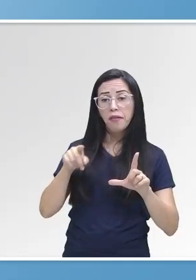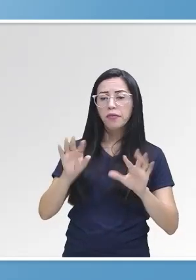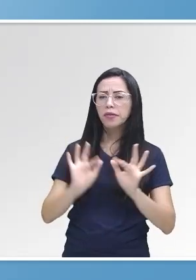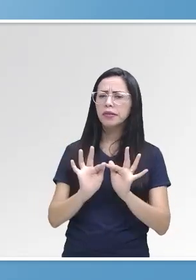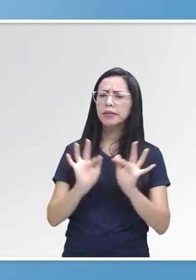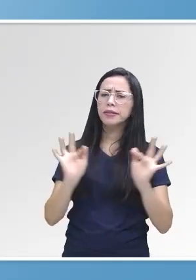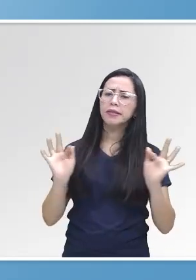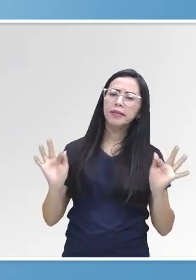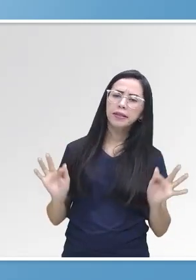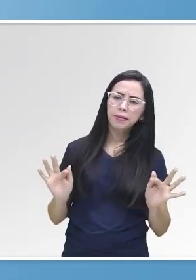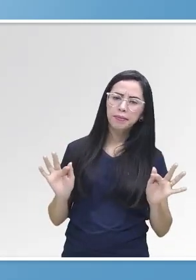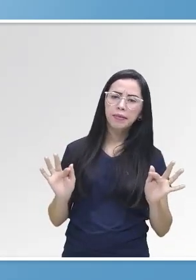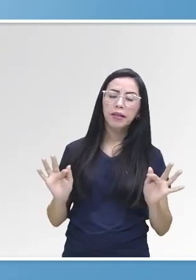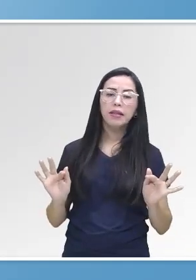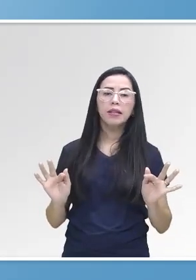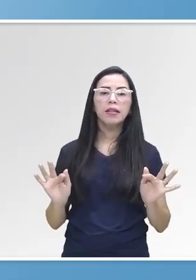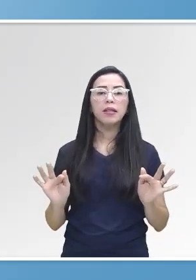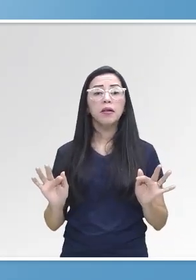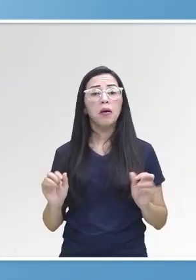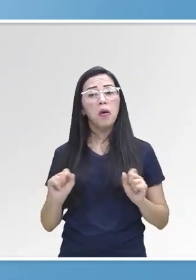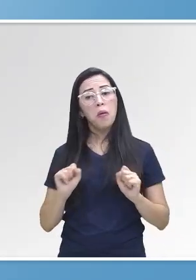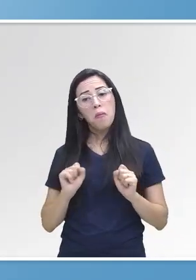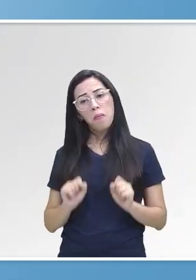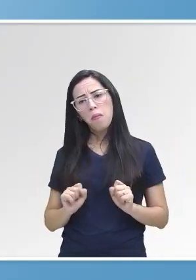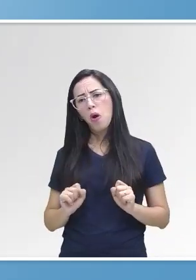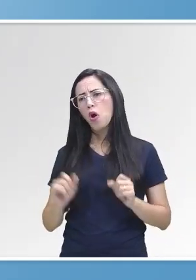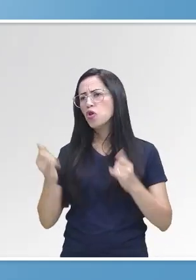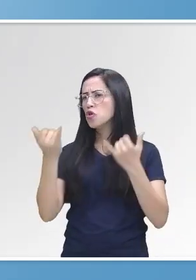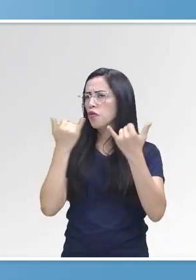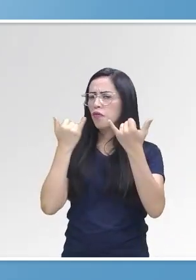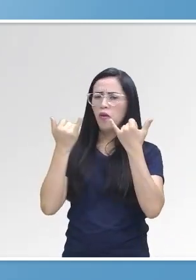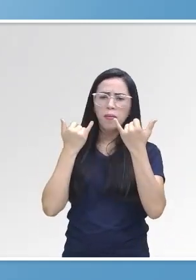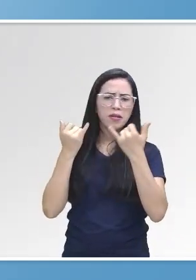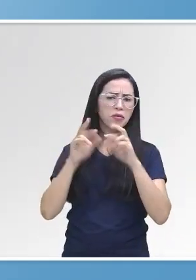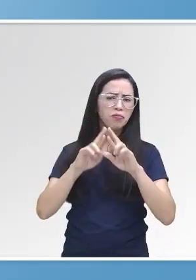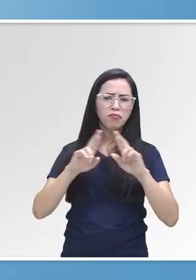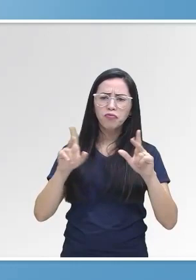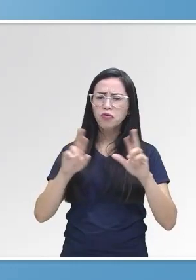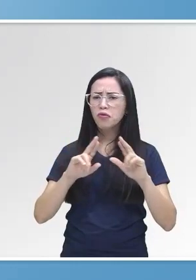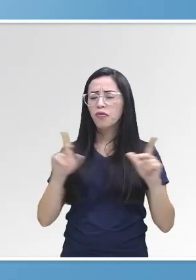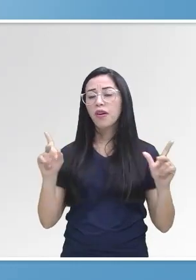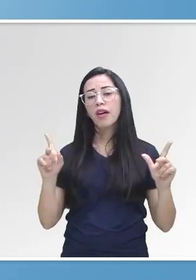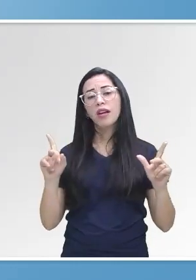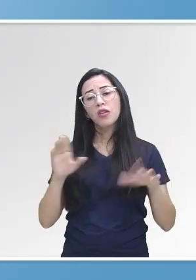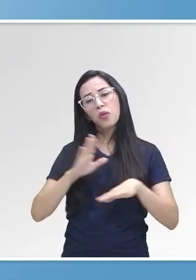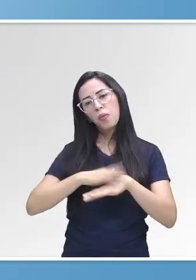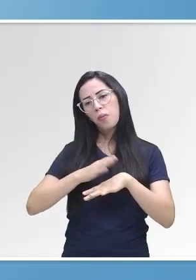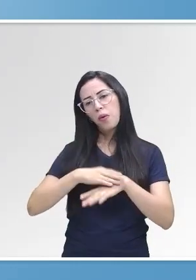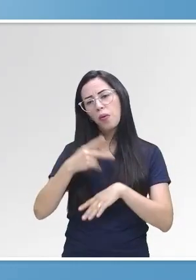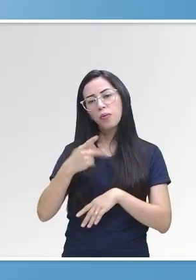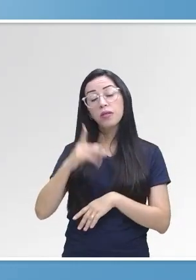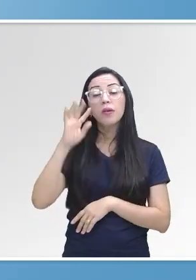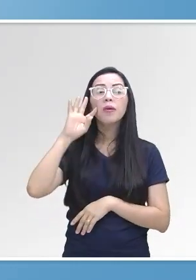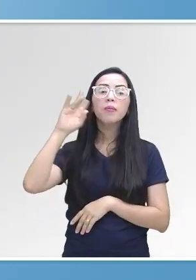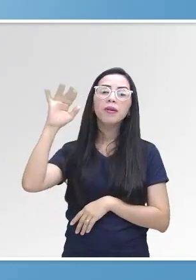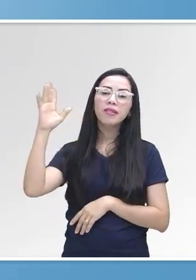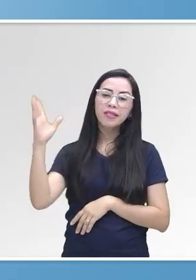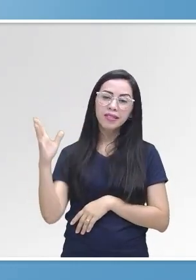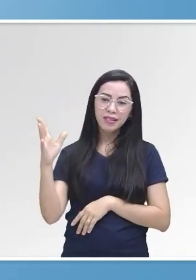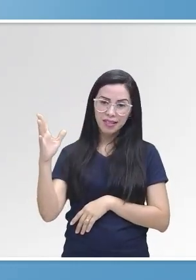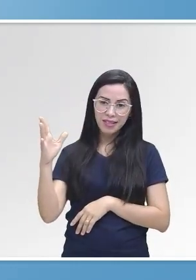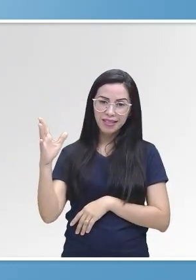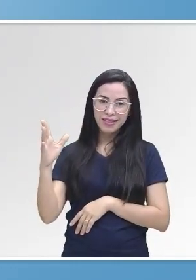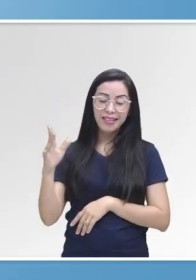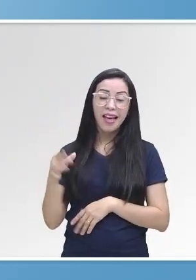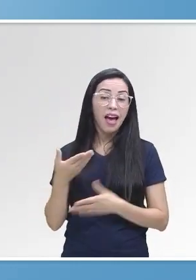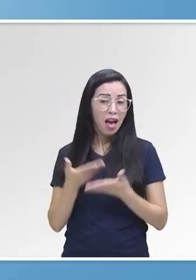apresentar até a gente pode não representar de várias e várias maneiras lá a imaginação né que